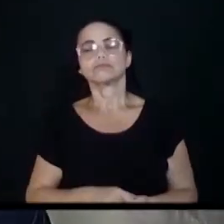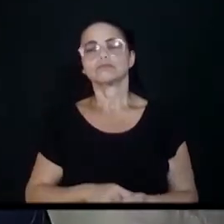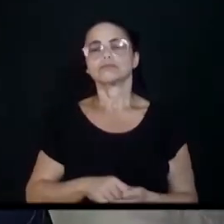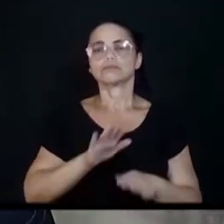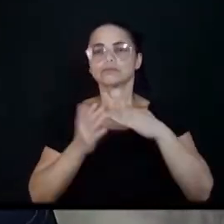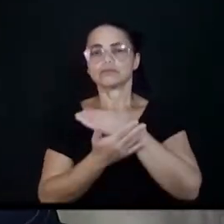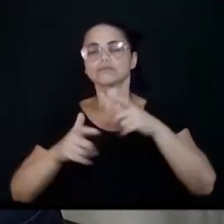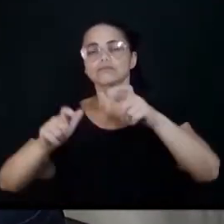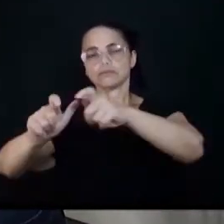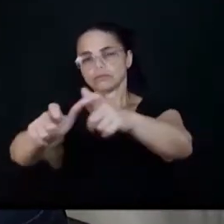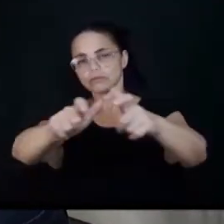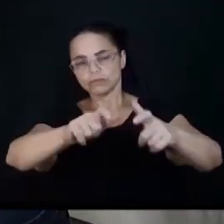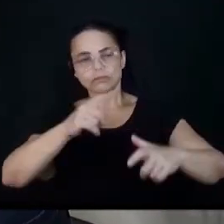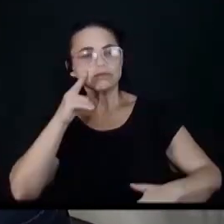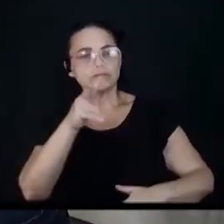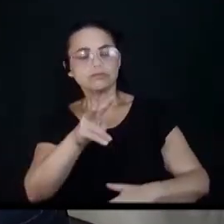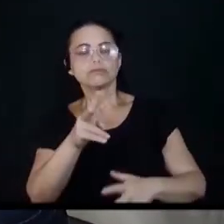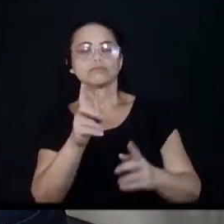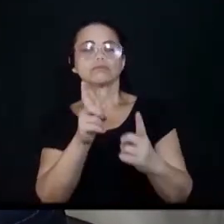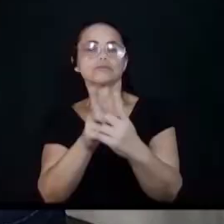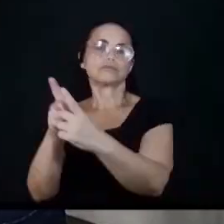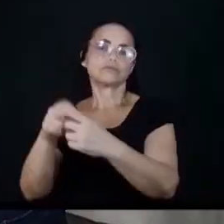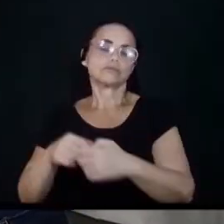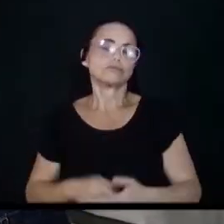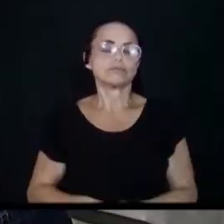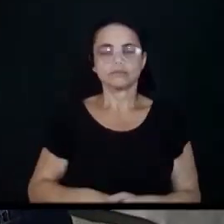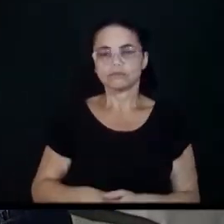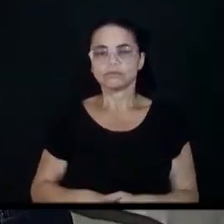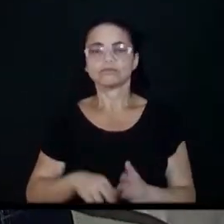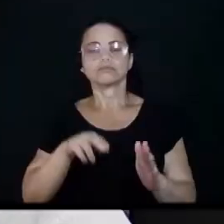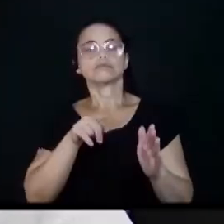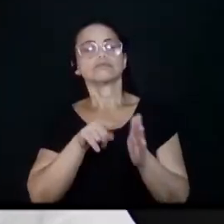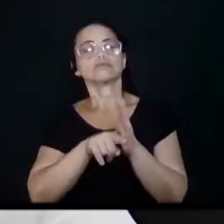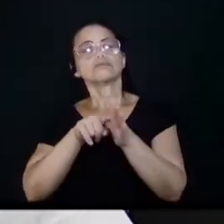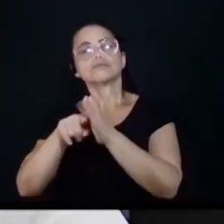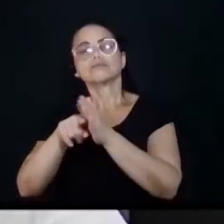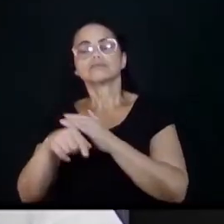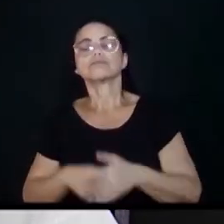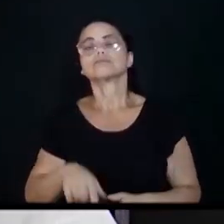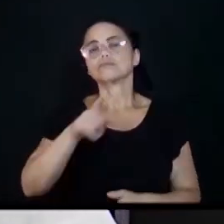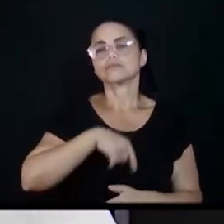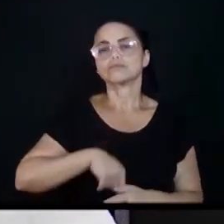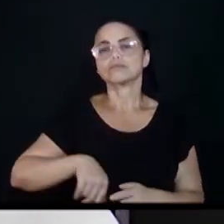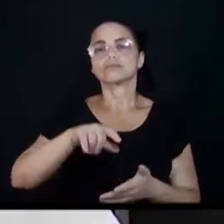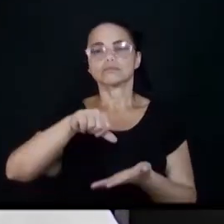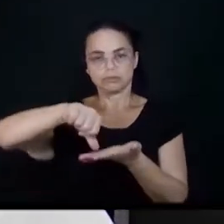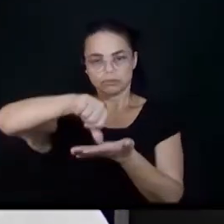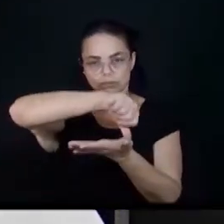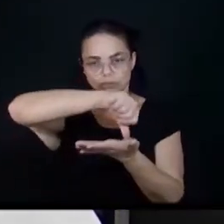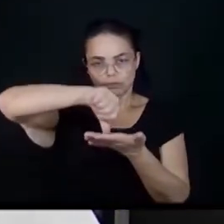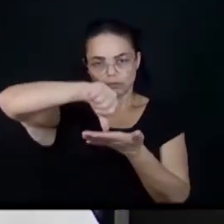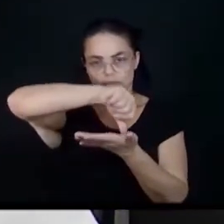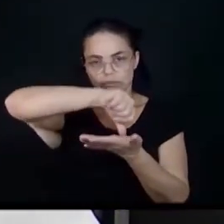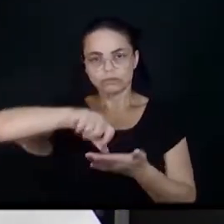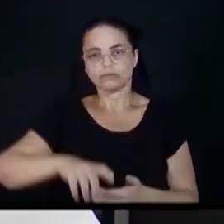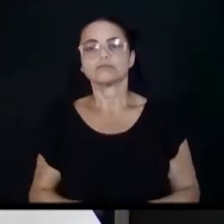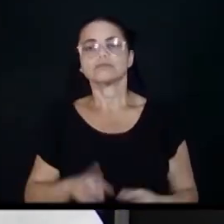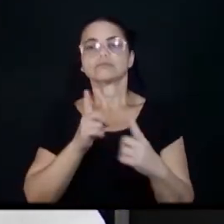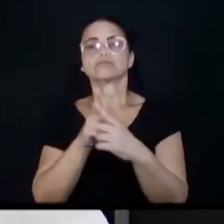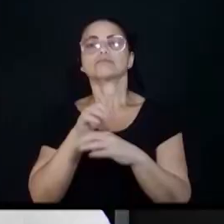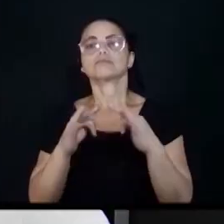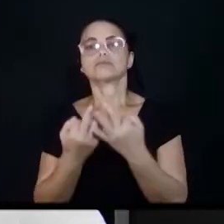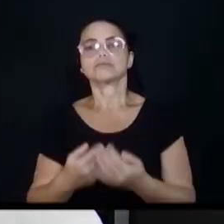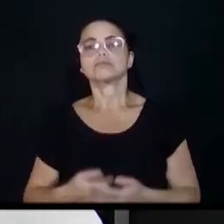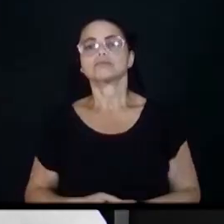vocês atendem, que fazem essa triagem? Então, o mapeamento dos nossos atendidos e familiares vem a partir